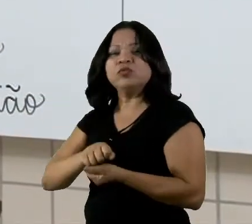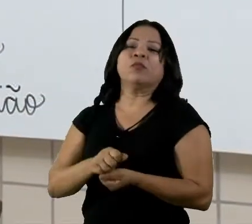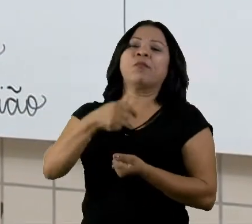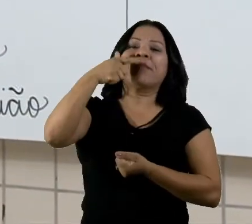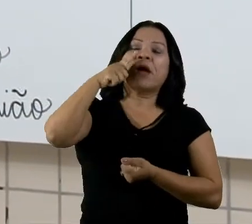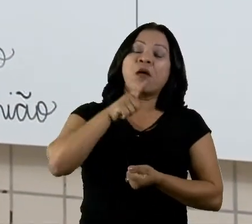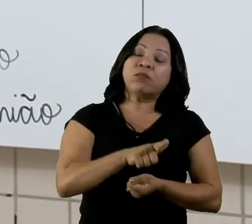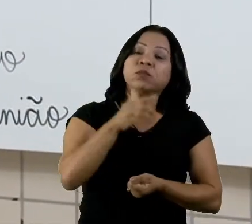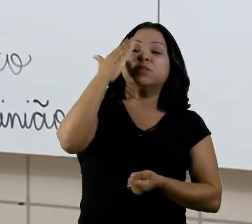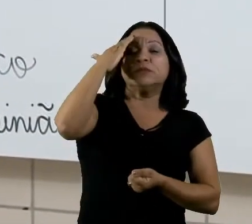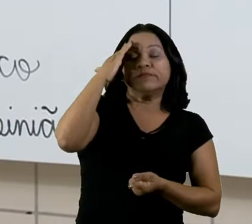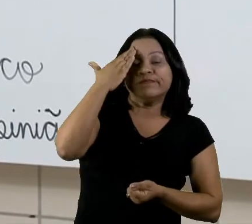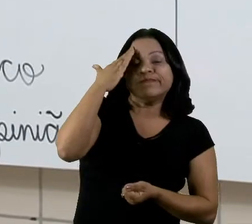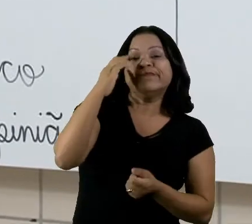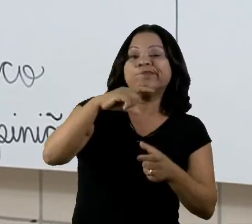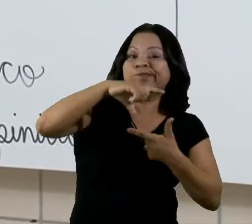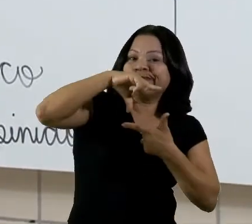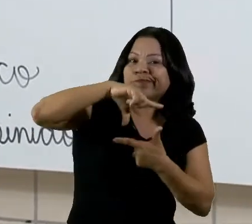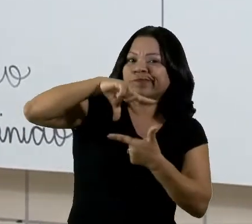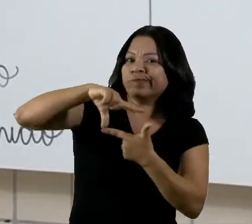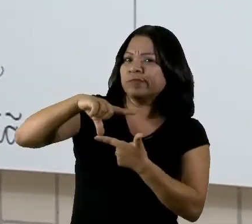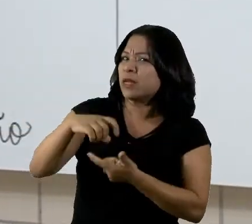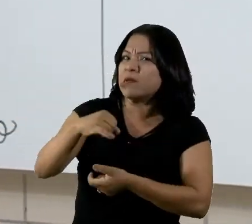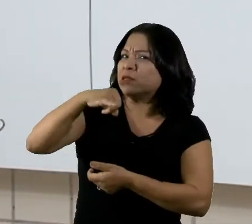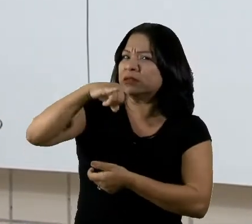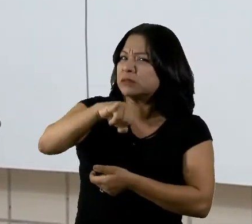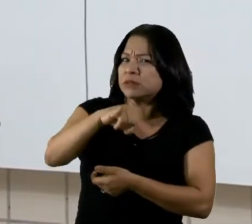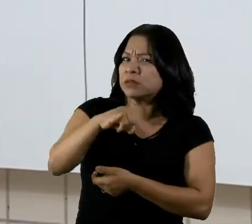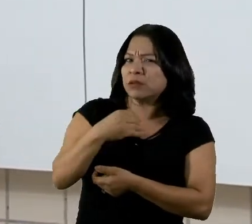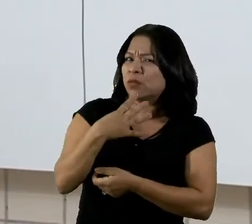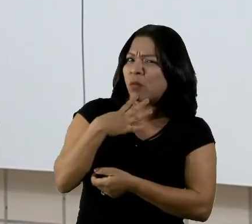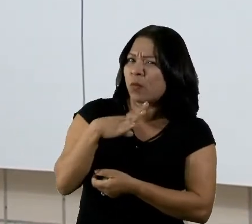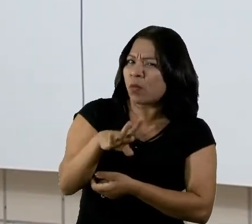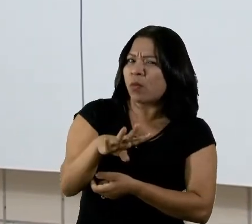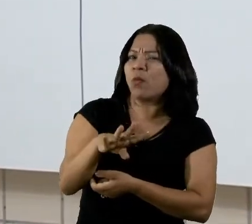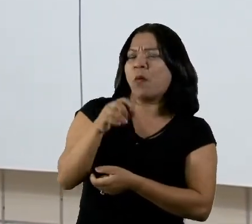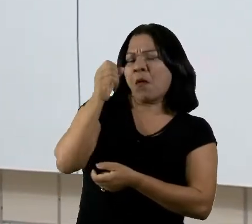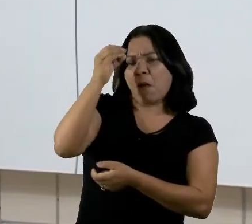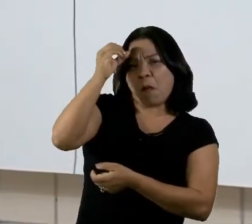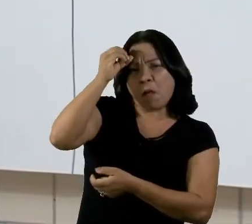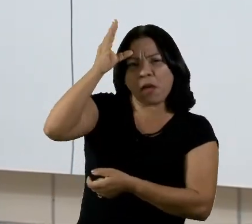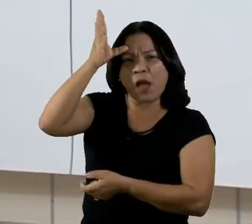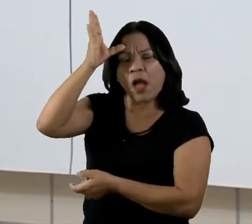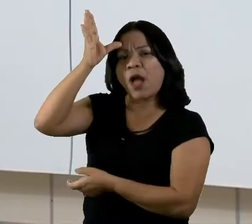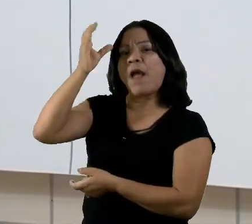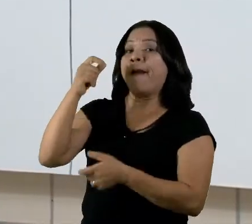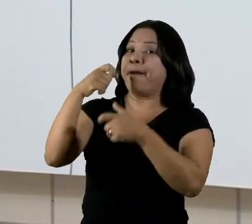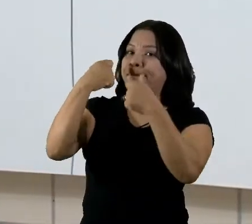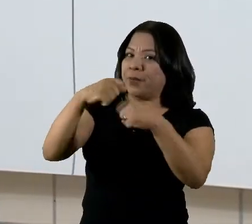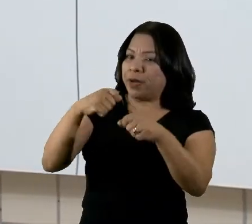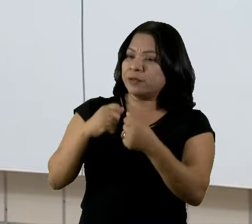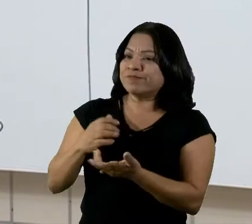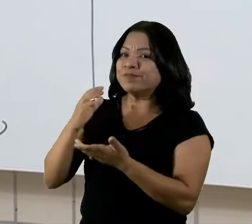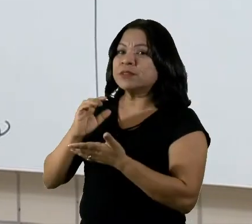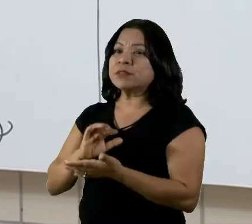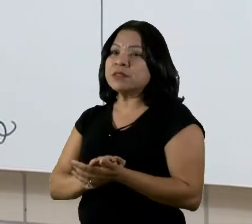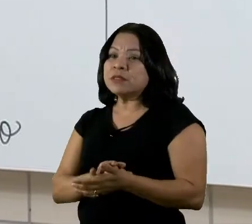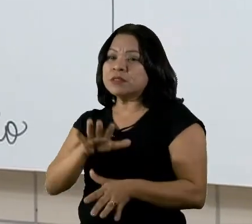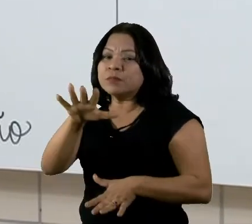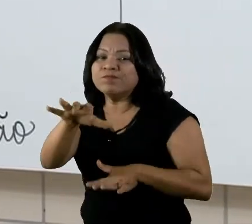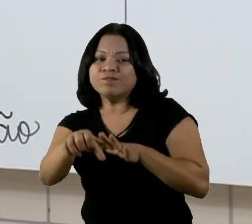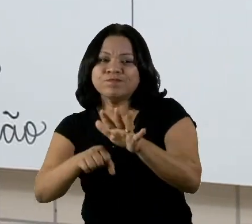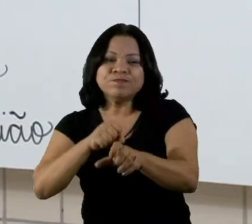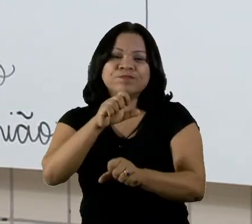charge. Se você não tiver esse conhecimento, você deve buscar para conseguir compreender e conseguir rir, né? Porque ela